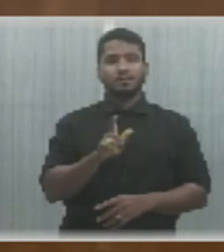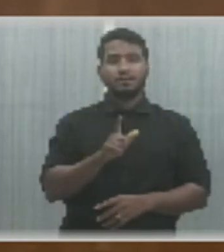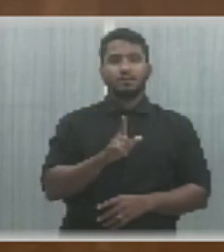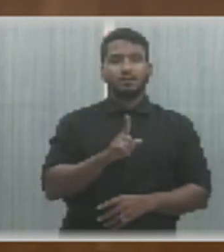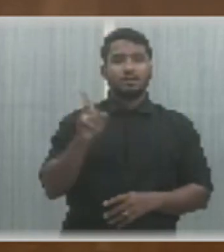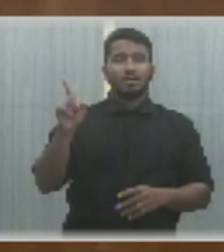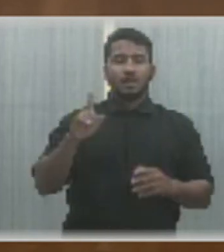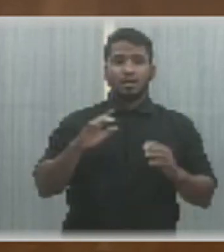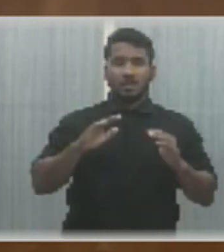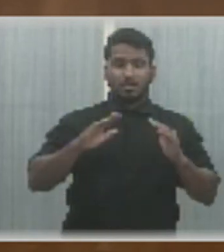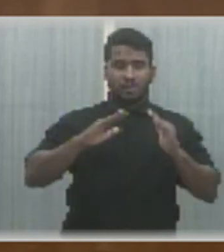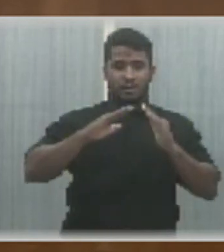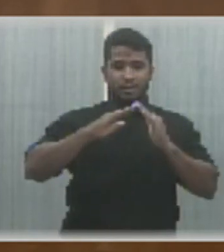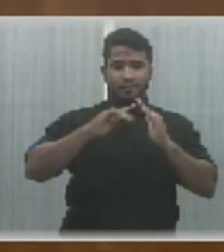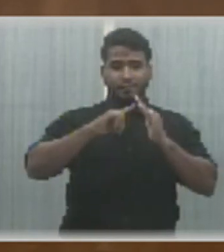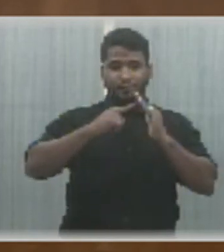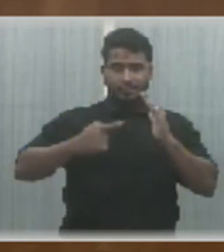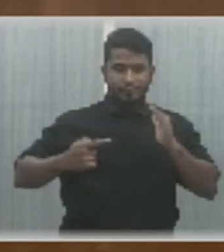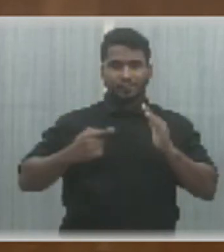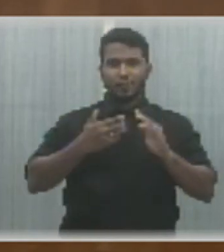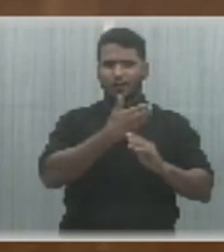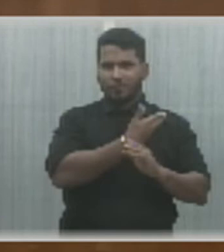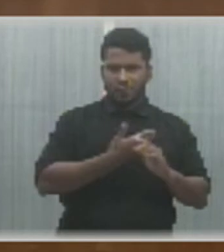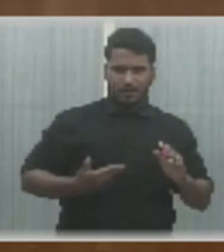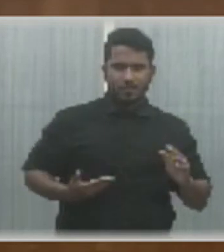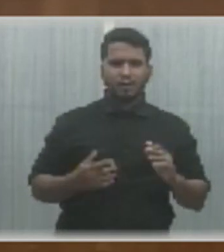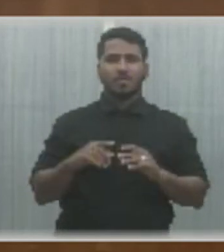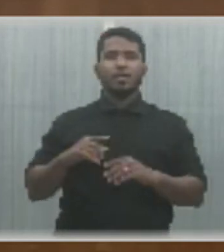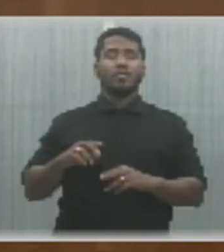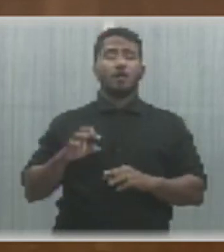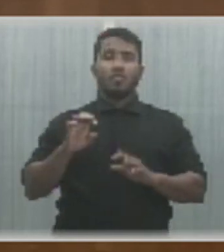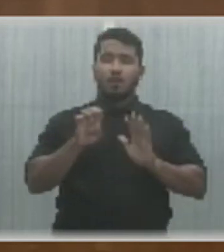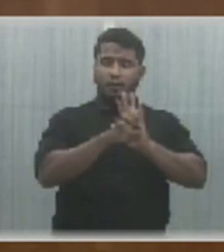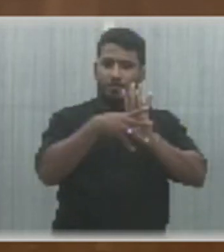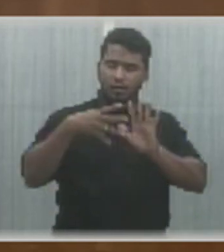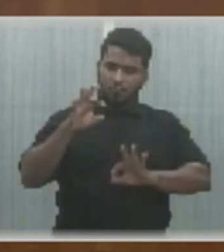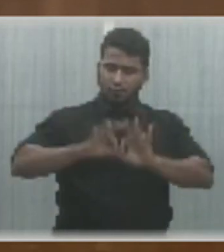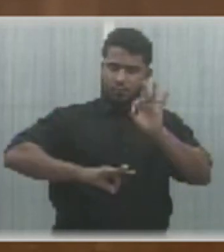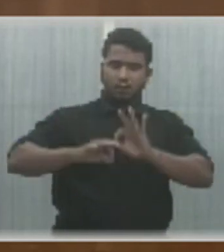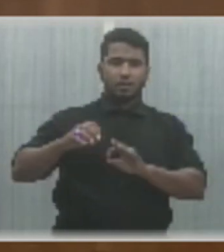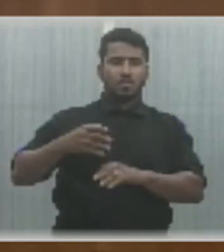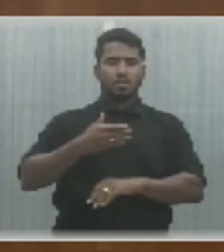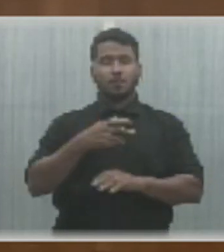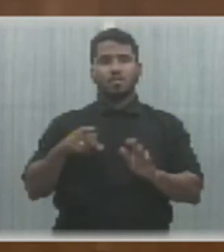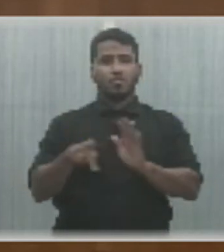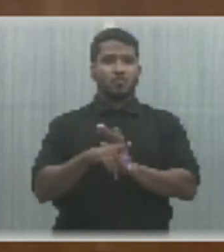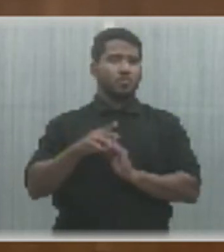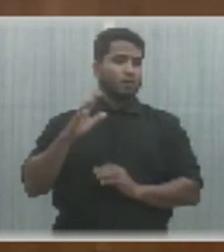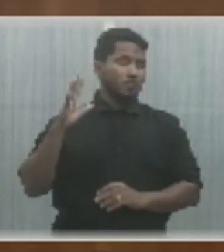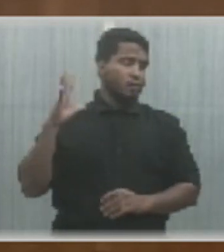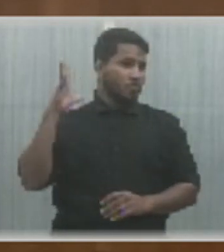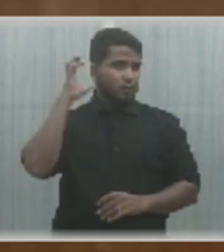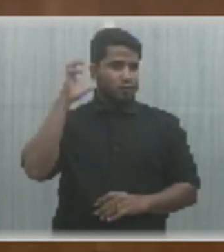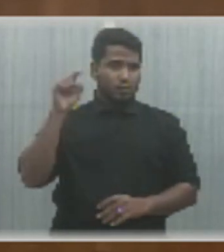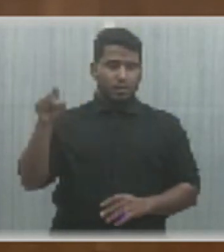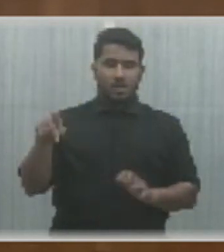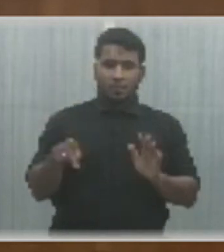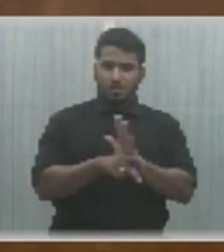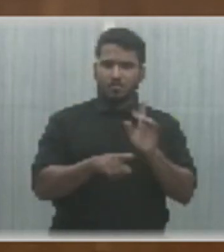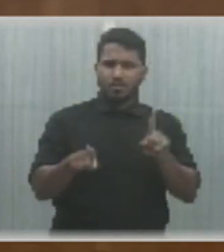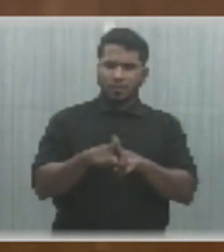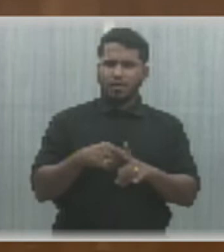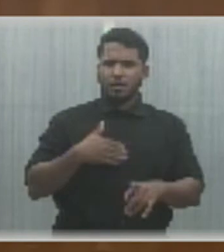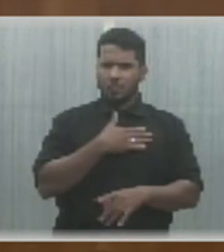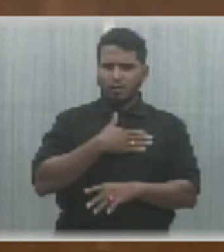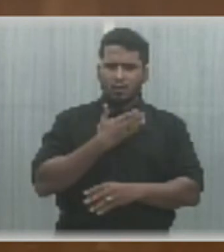de Karnak, um evento coordenado pela governadora Regina Souza, que é uma ambientalista, que